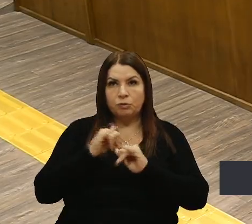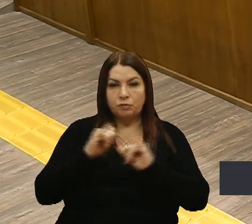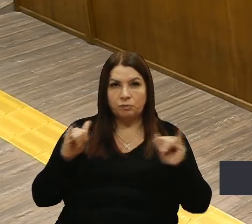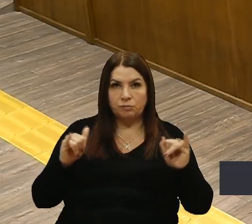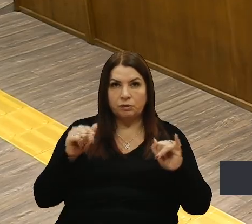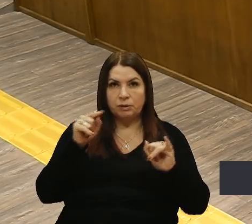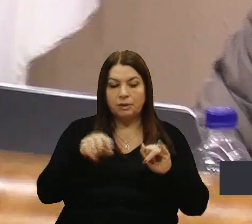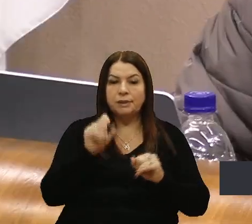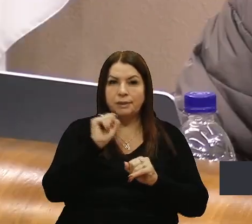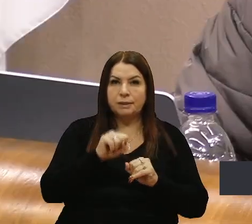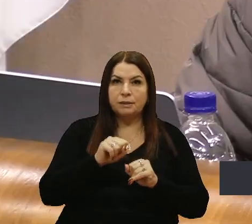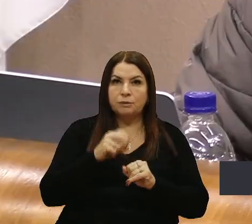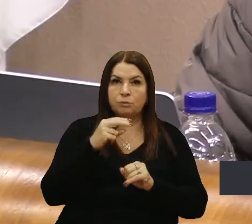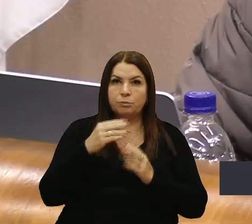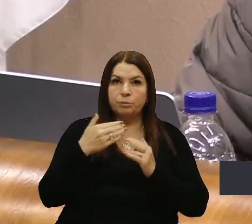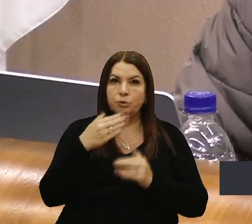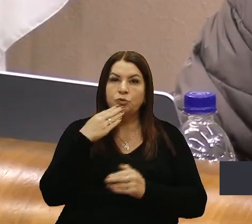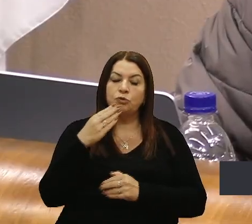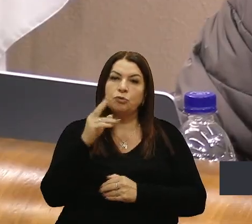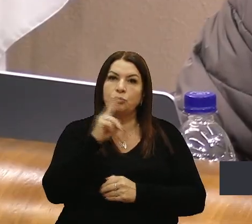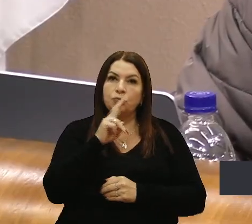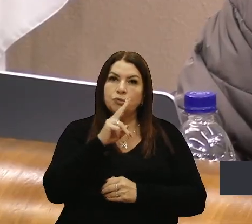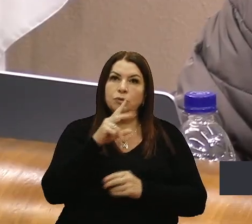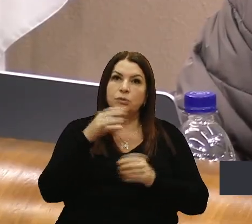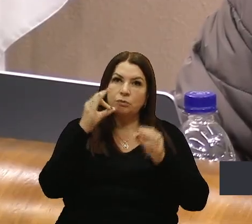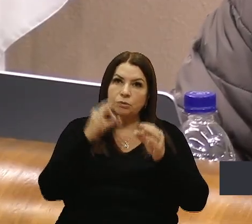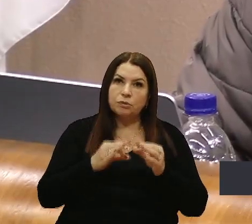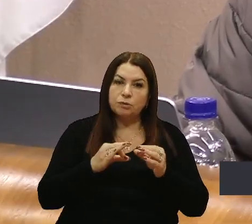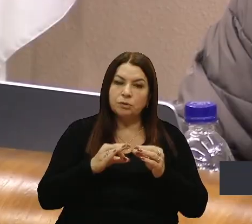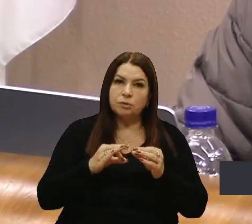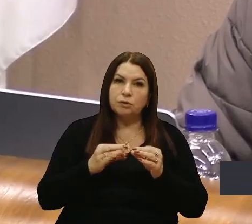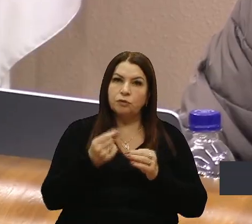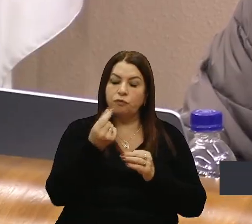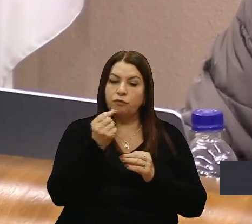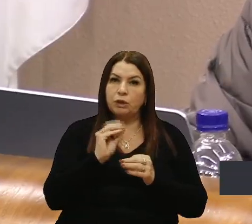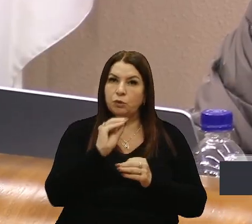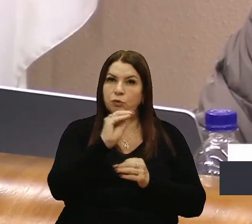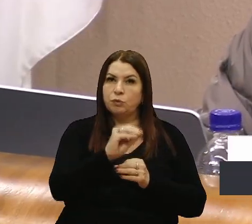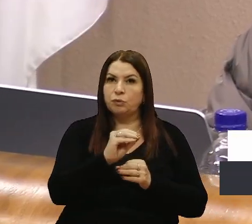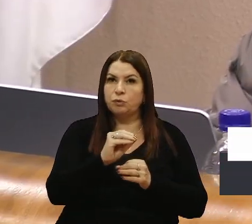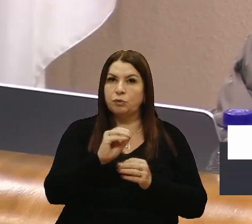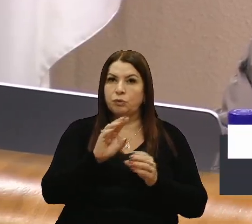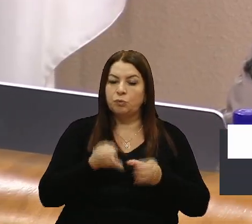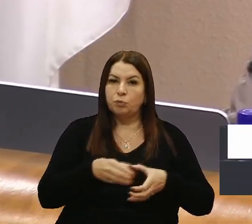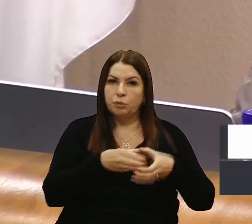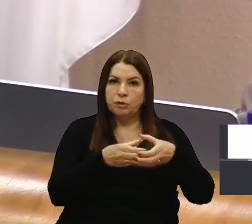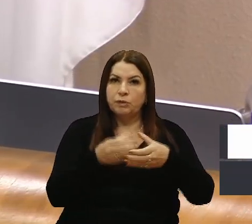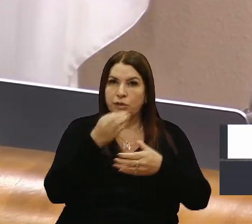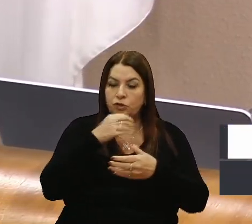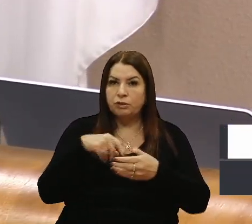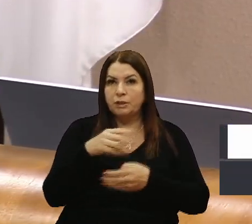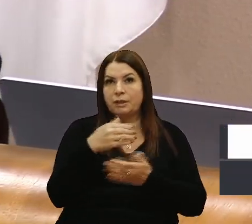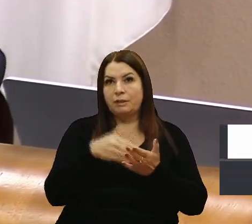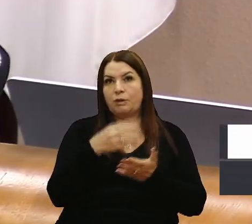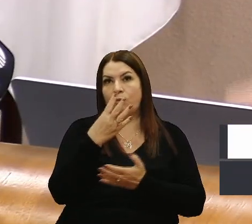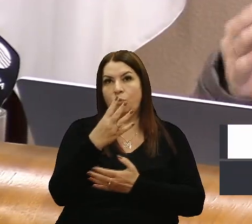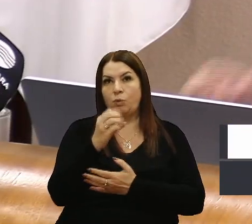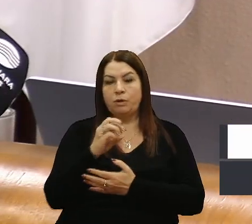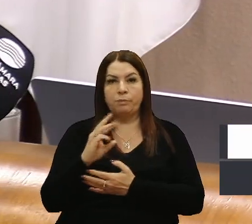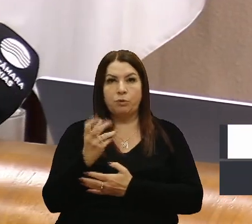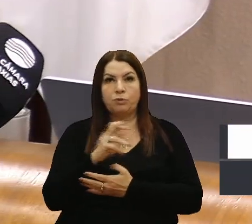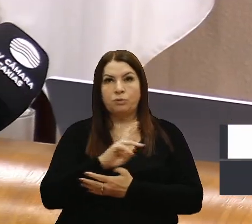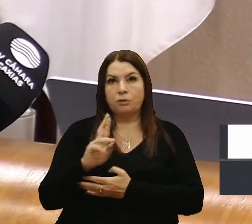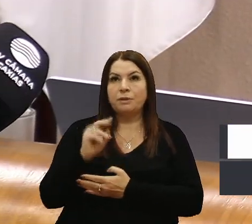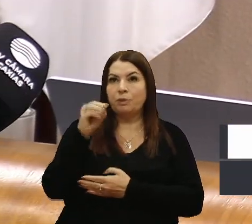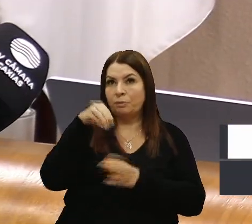e esse sim em regime de urgência, para que nós tenhamos certeza que os valores destinados do Canaliza Caxias, até hoje 40 milhões de reais,